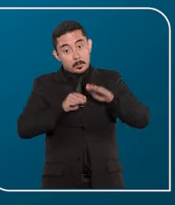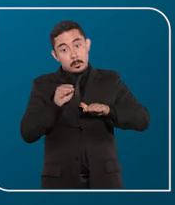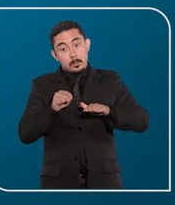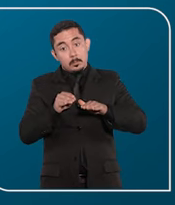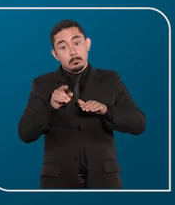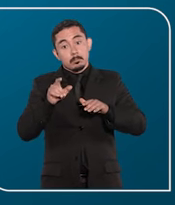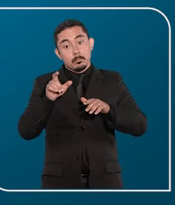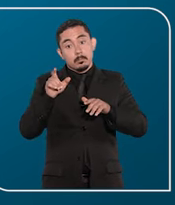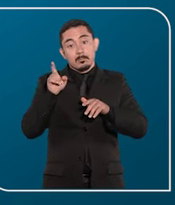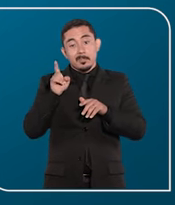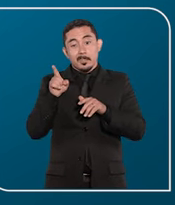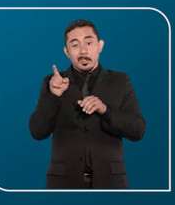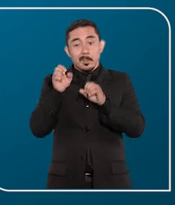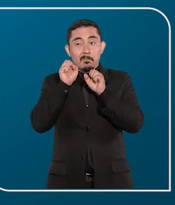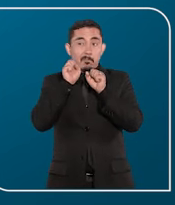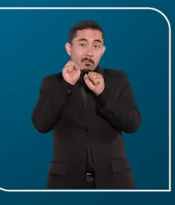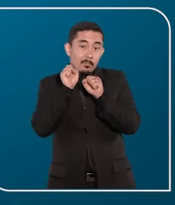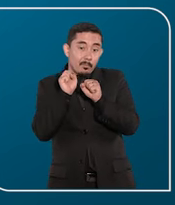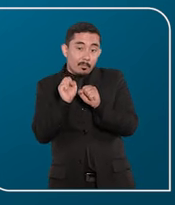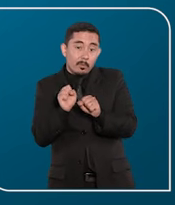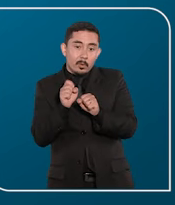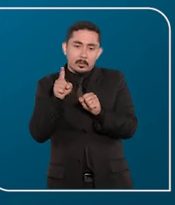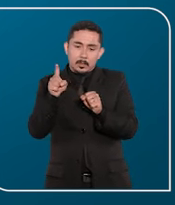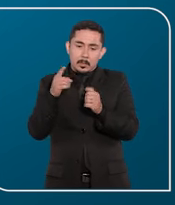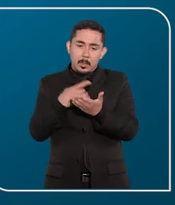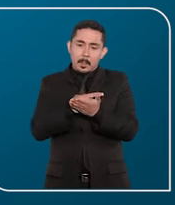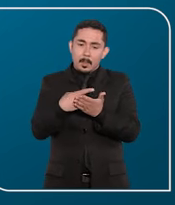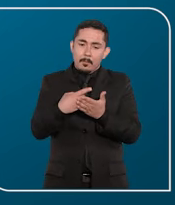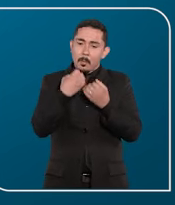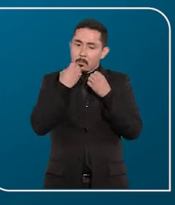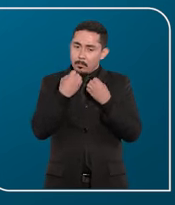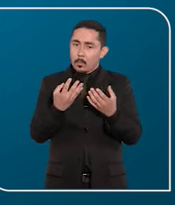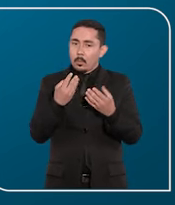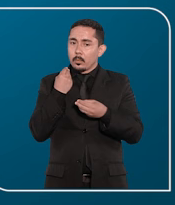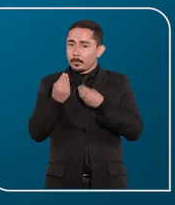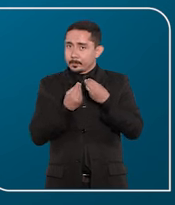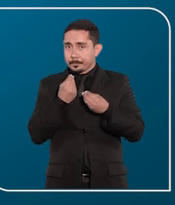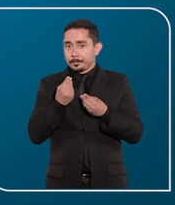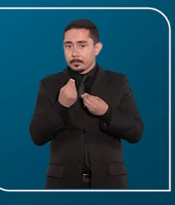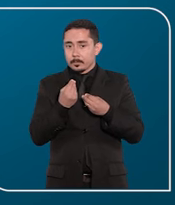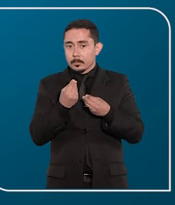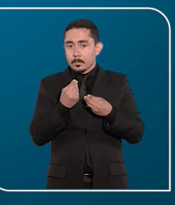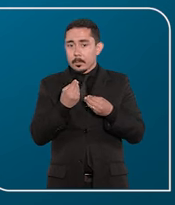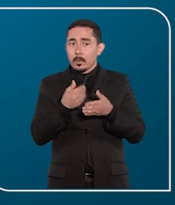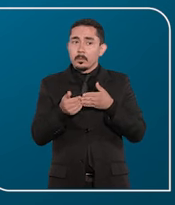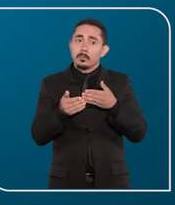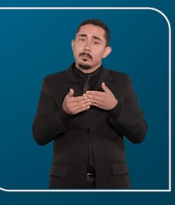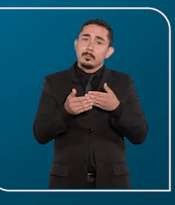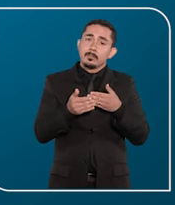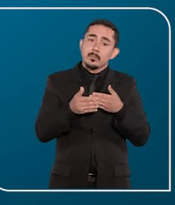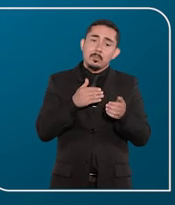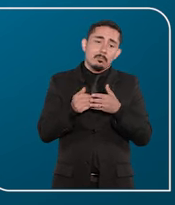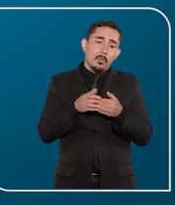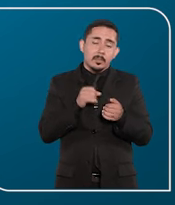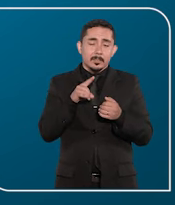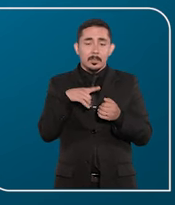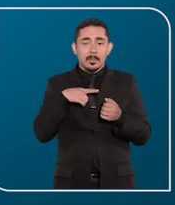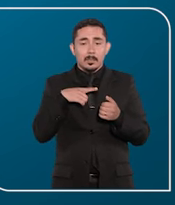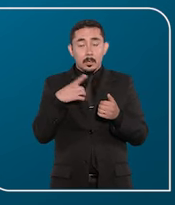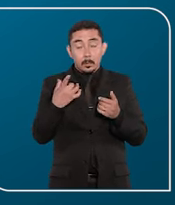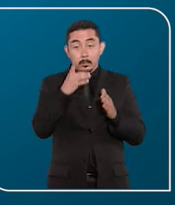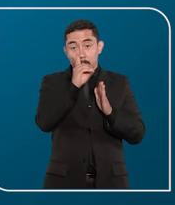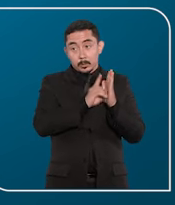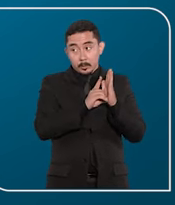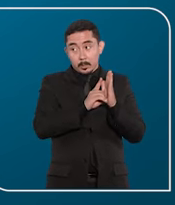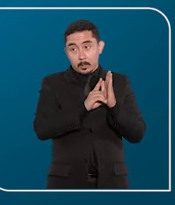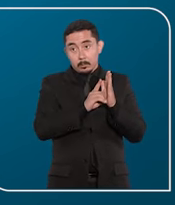que é crível e possível para uma boa defesa. Não adianta, a realização de um direito, ele precisa estar